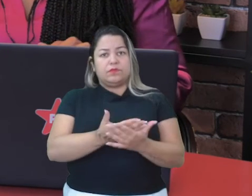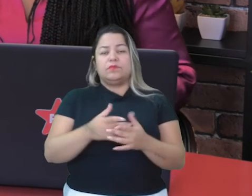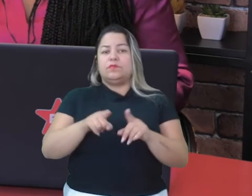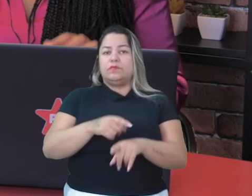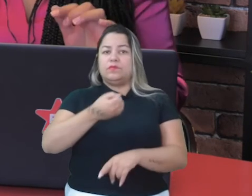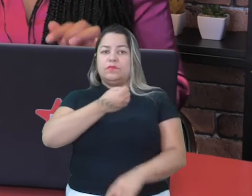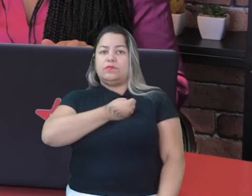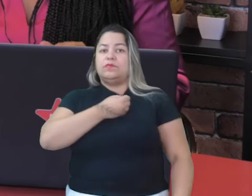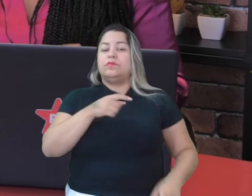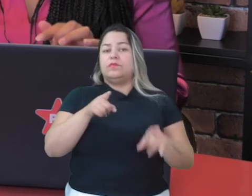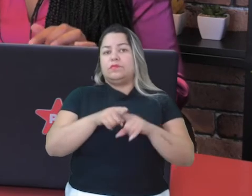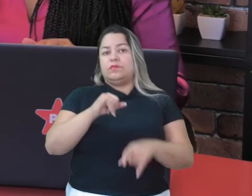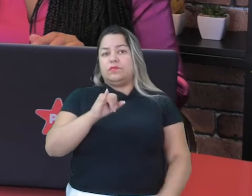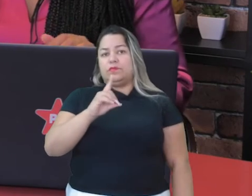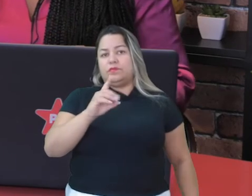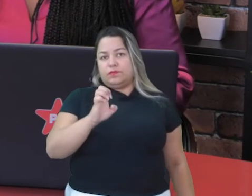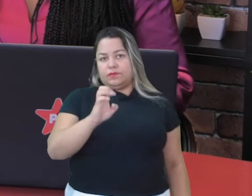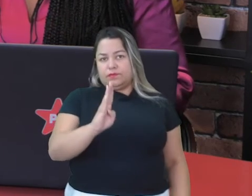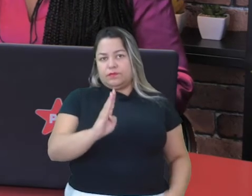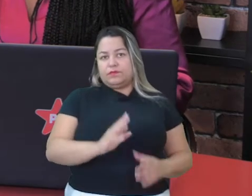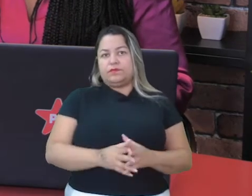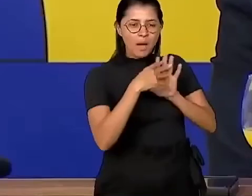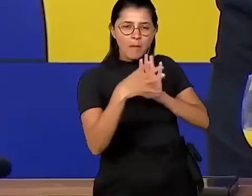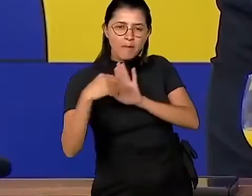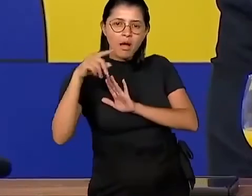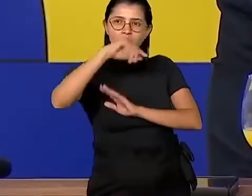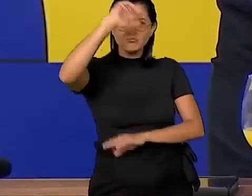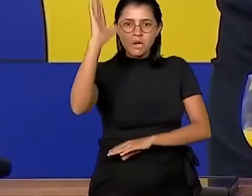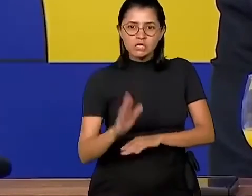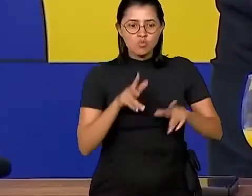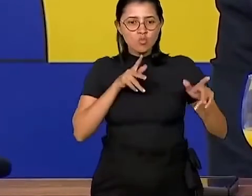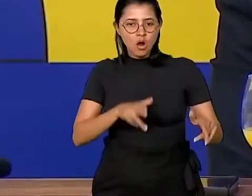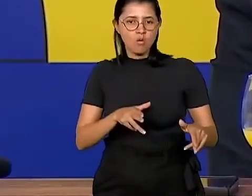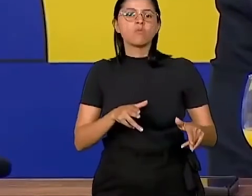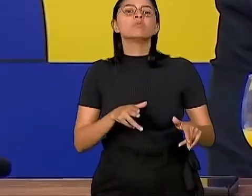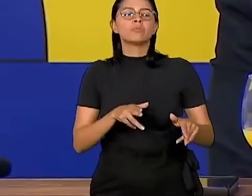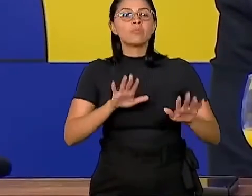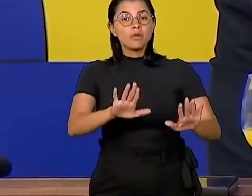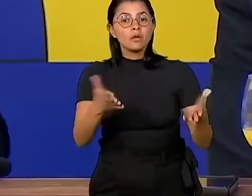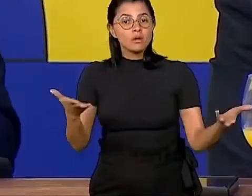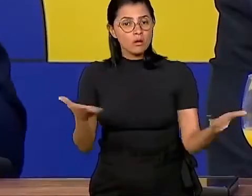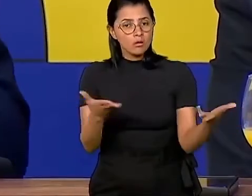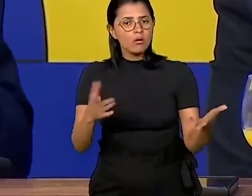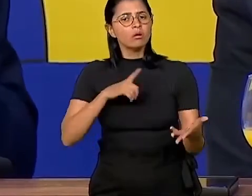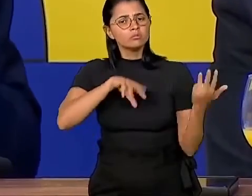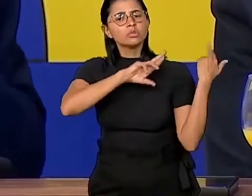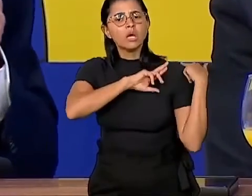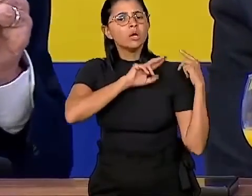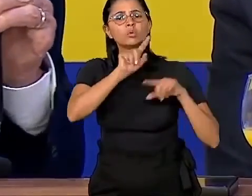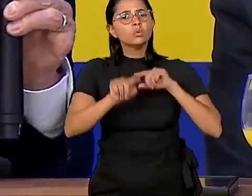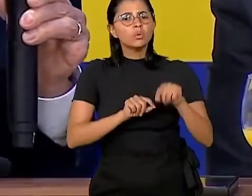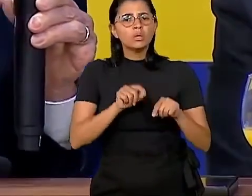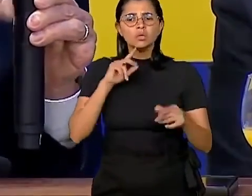que atingiram a nota máxima no último ciclo do IDEB. Agora nós temos a tarefa de pegar o